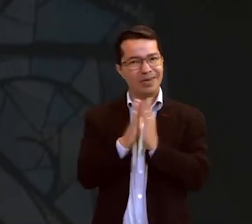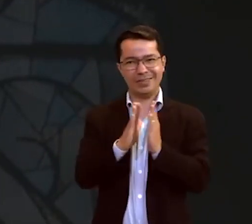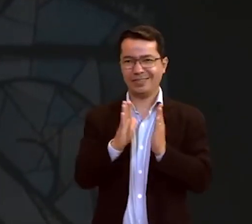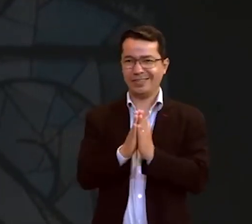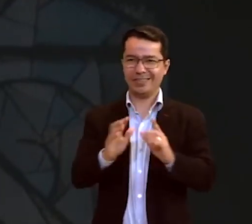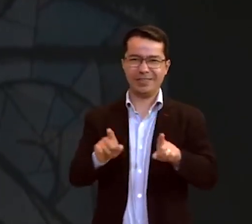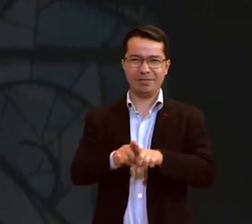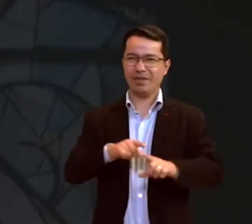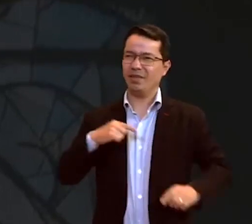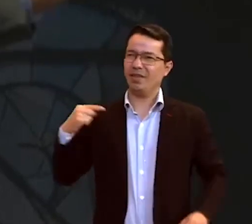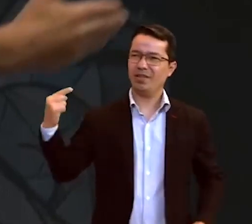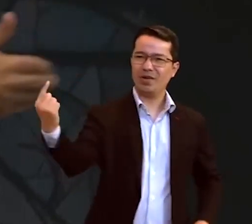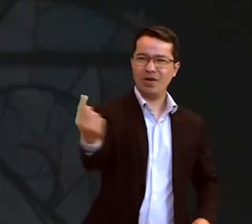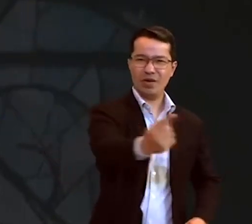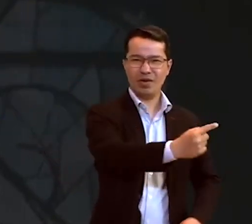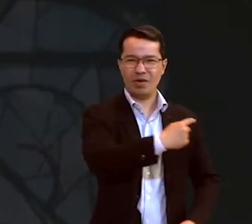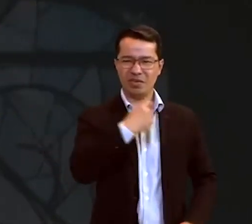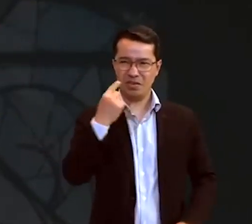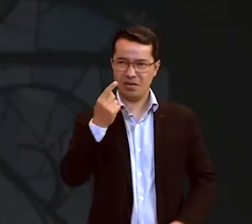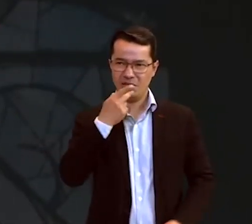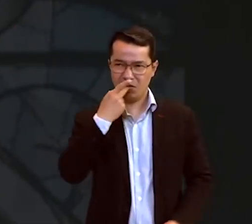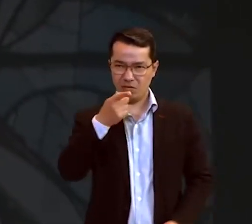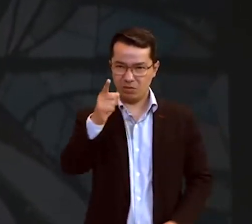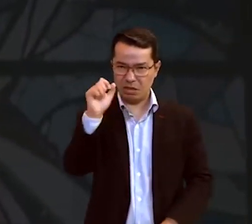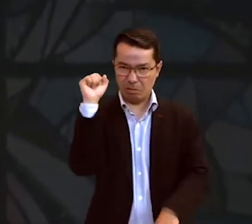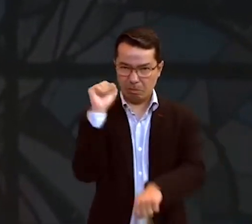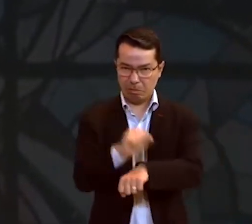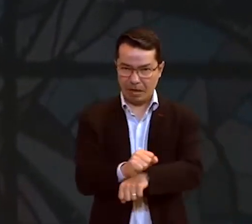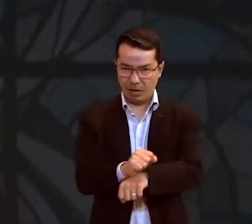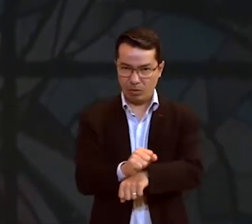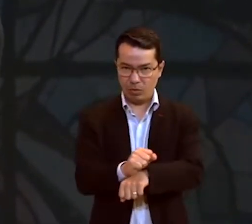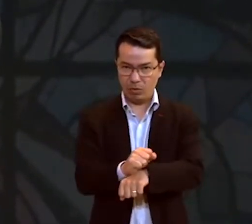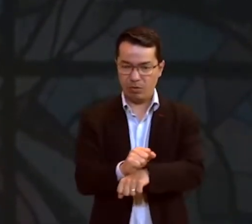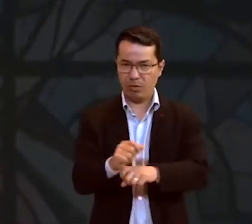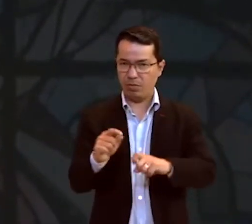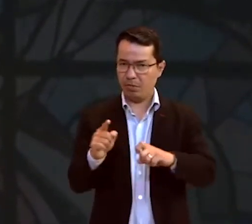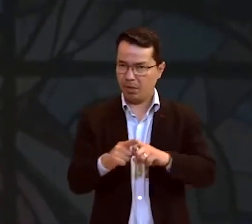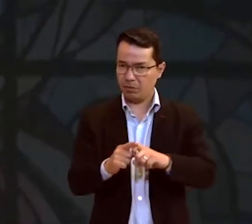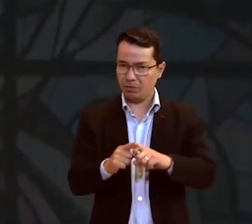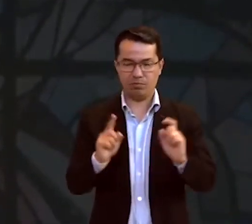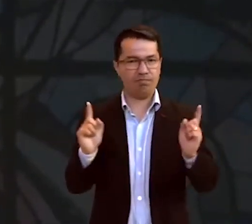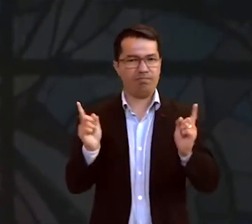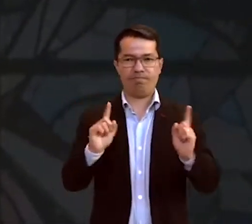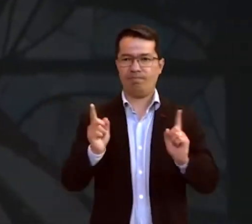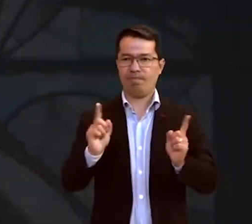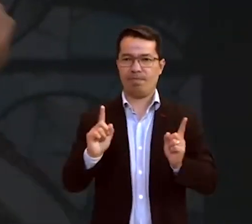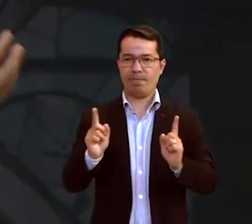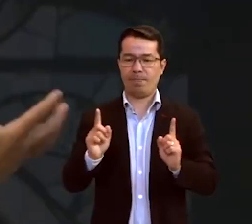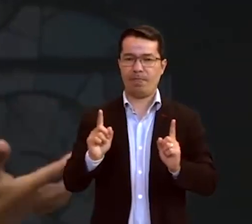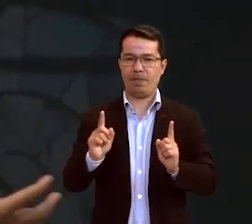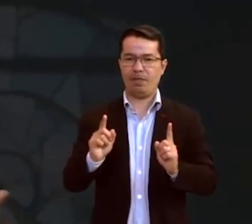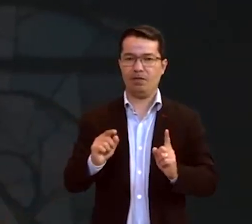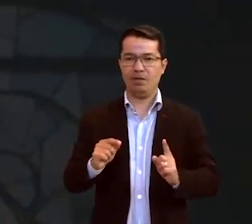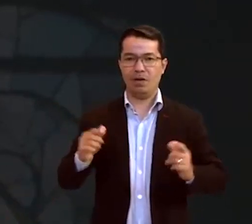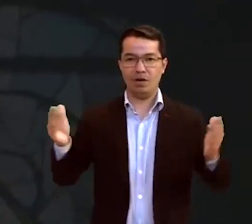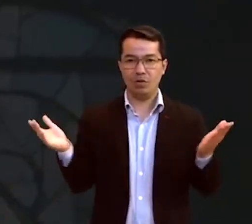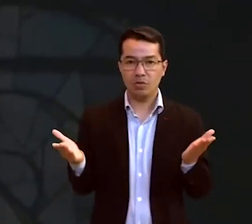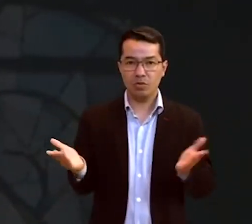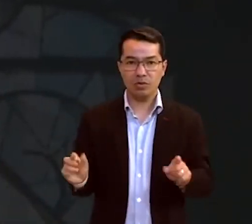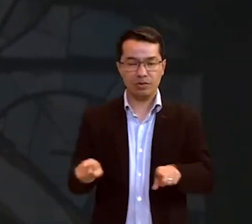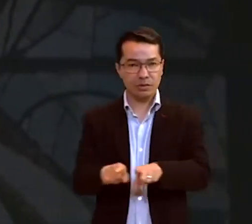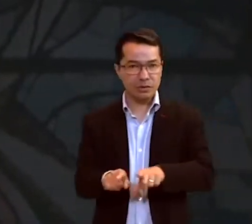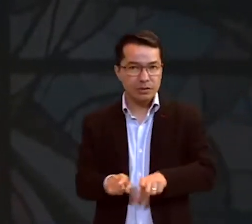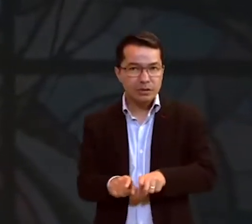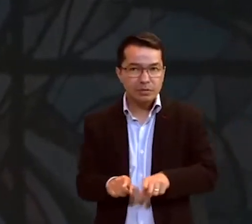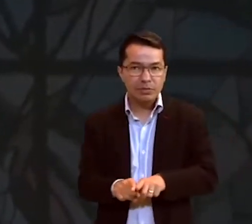Eu não estou falando para você deixar de ir no médico, de você deixar de tomar o teu medicamento, de você depois voltar lá, porque quando havia cura, que Jesus curava,